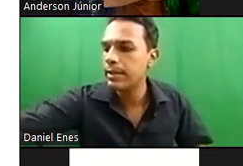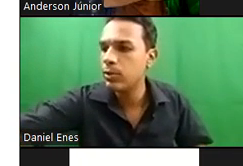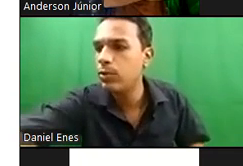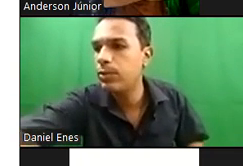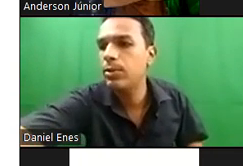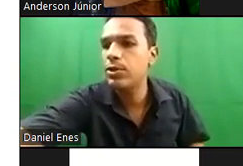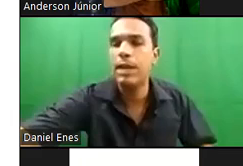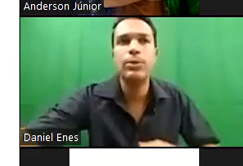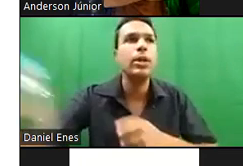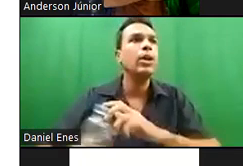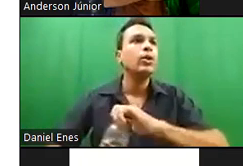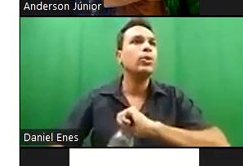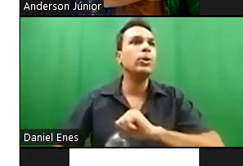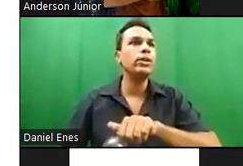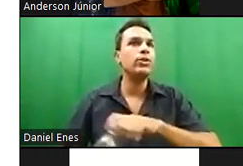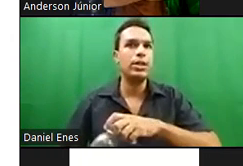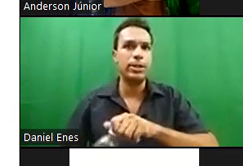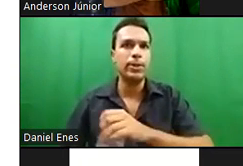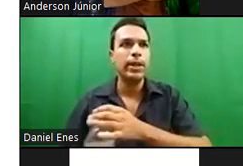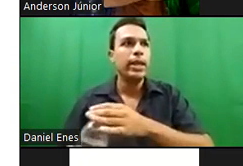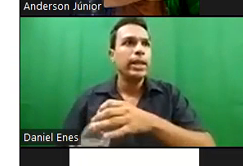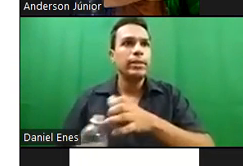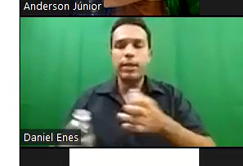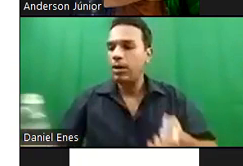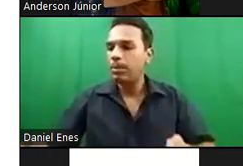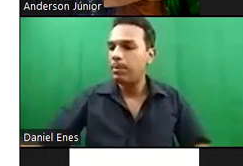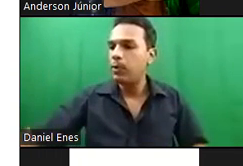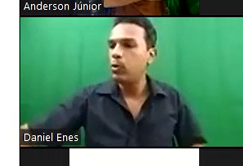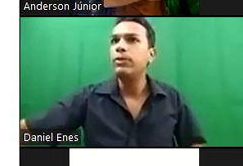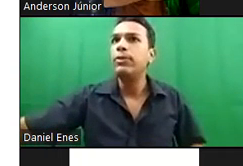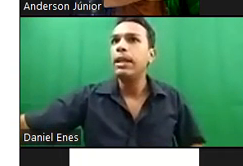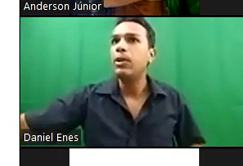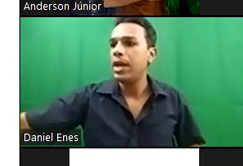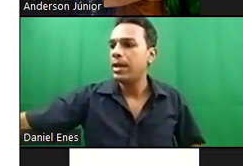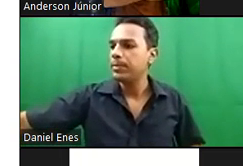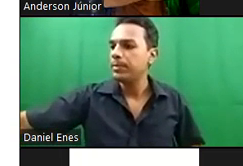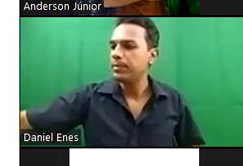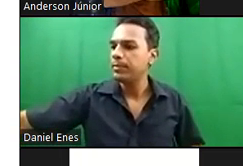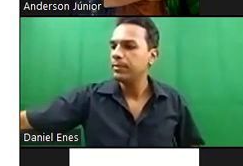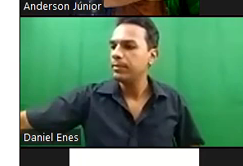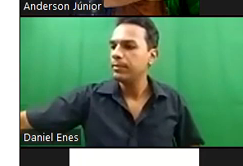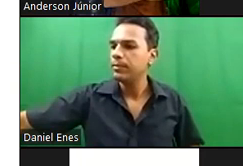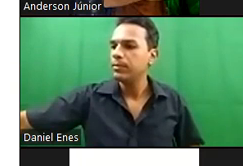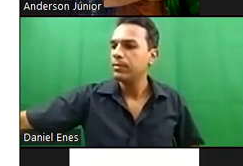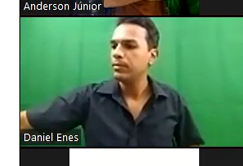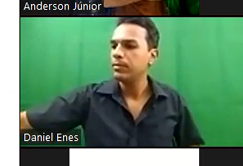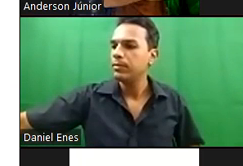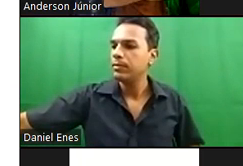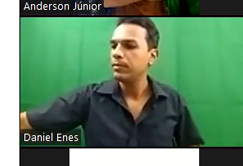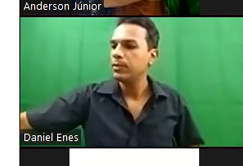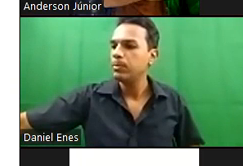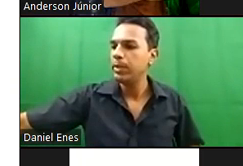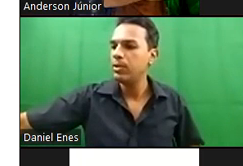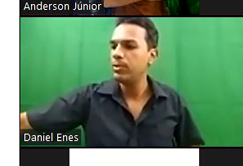escolas aqui do governo do estado do Rio de Janeiro. Ô, Daniel. Oi, fala, Rogério. Desculpa te cortar, é só uma